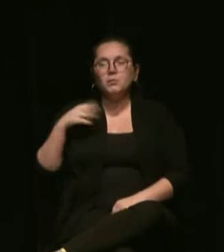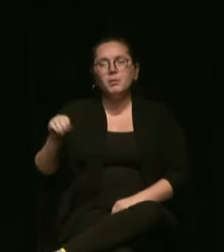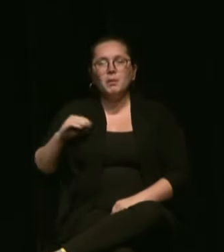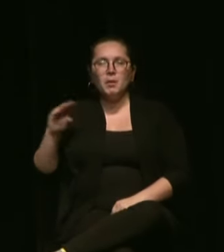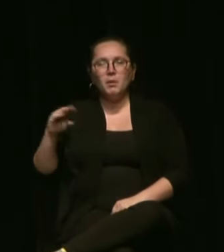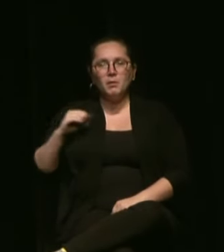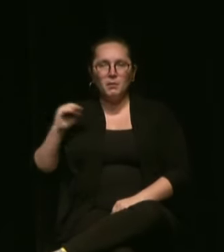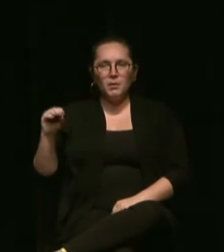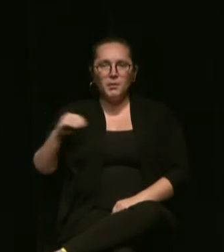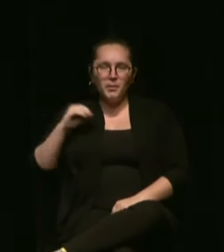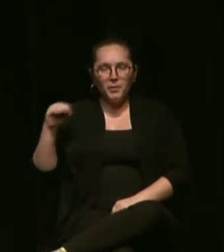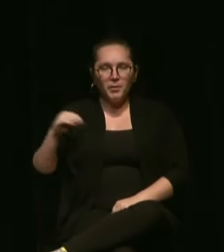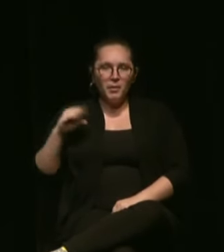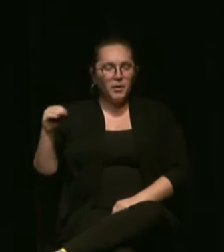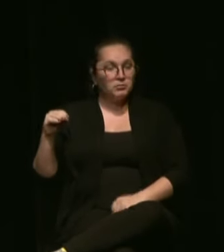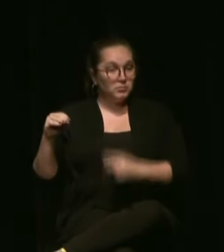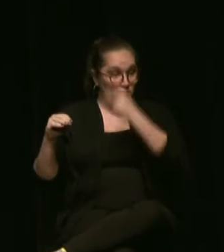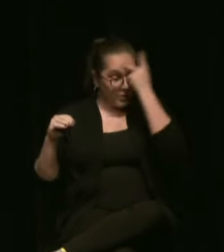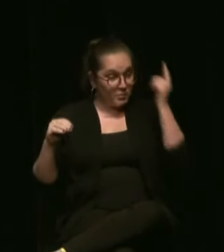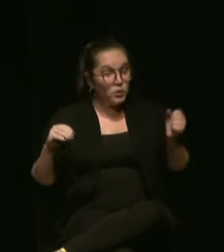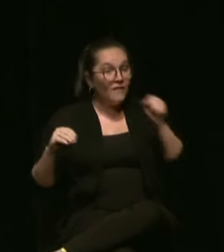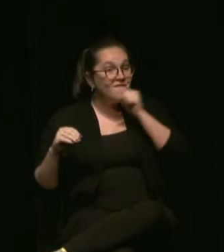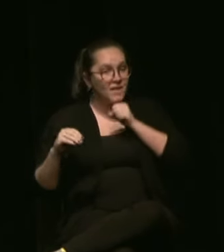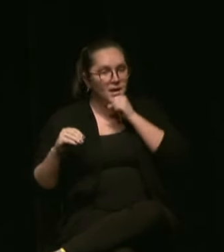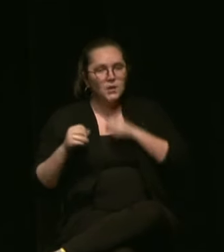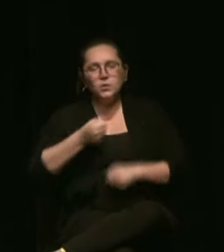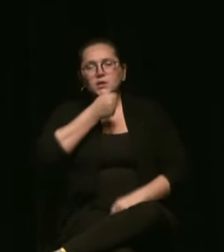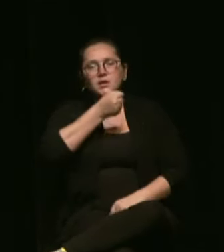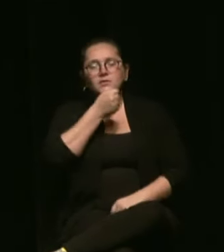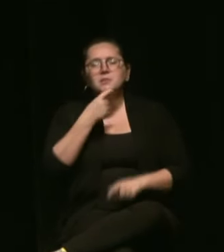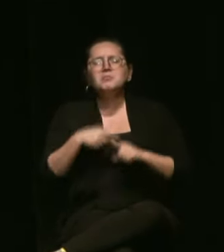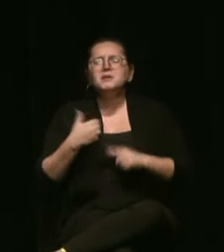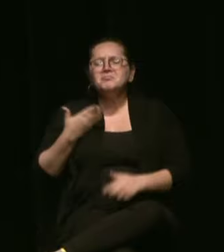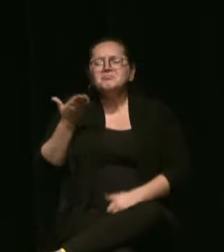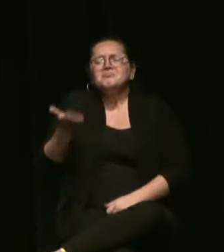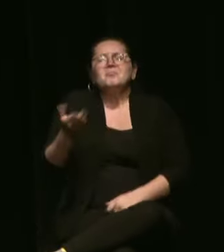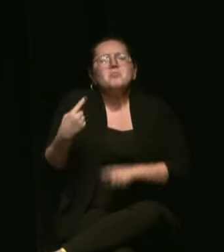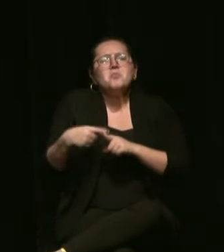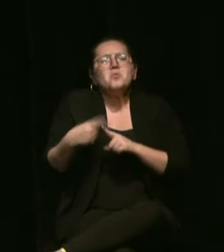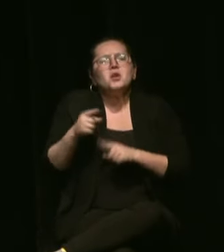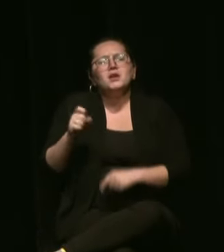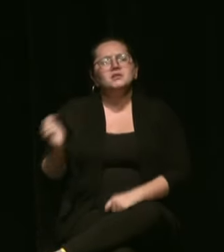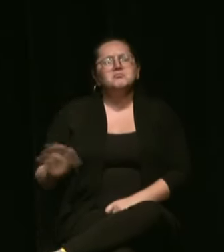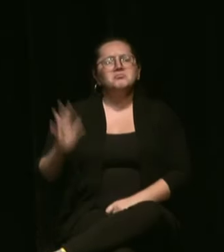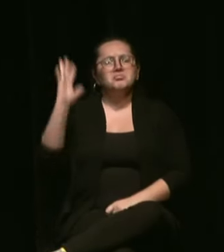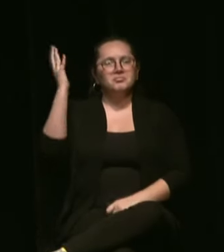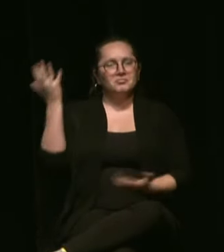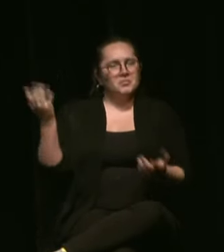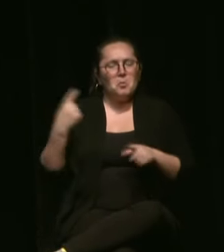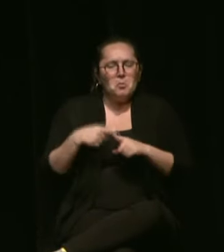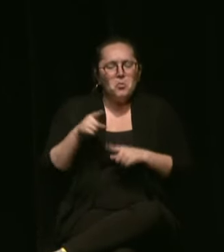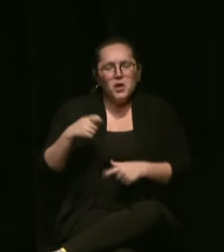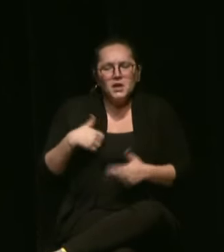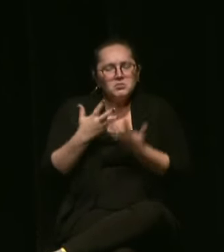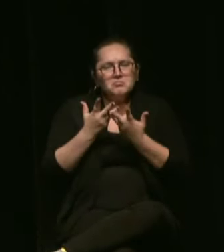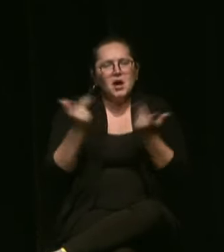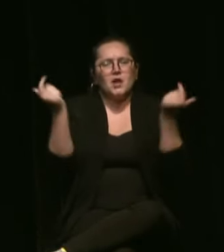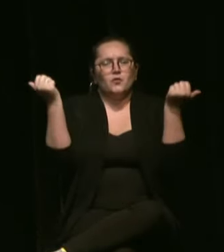homem velho que entrevista. E por que, que isso é rico? Por que, que isso é, por que, que isso é extraordinário do ponto de